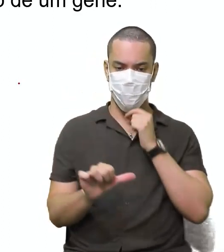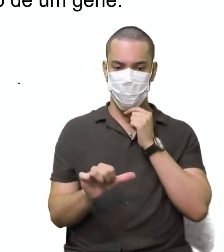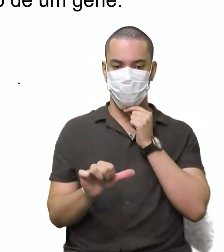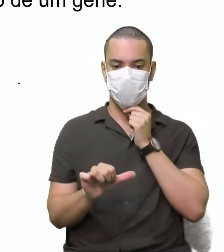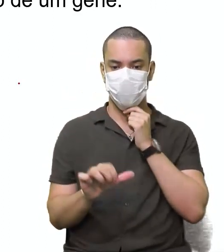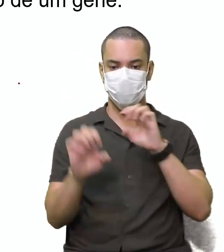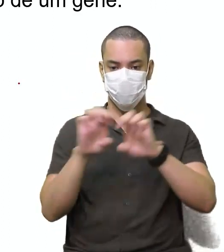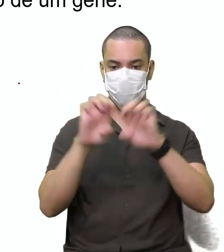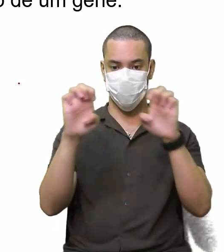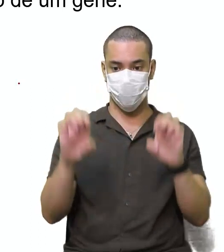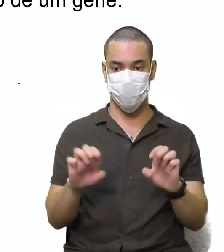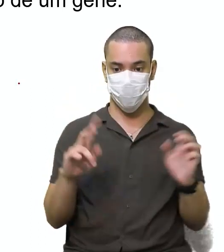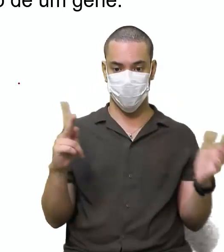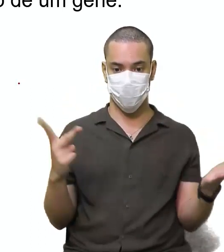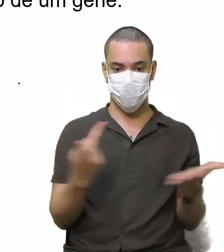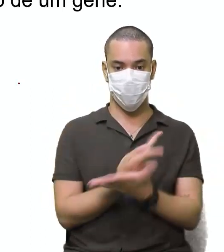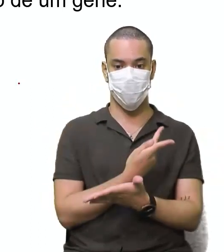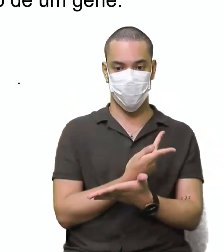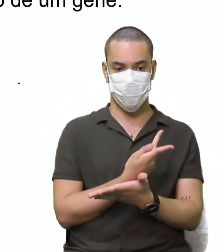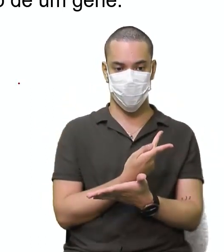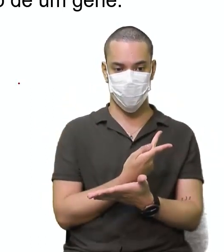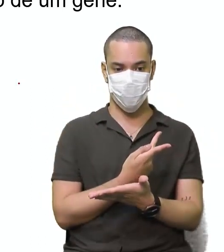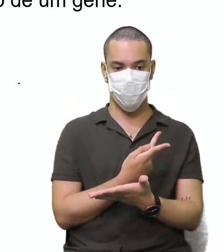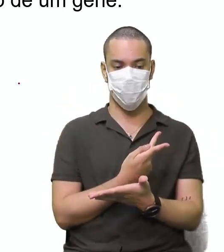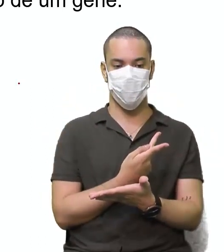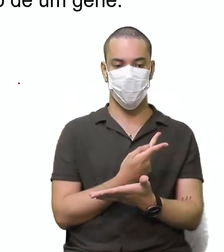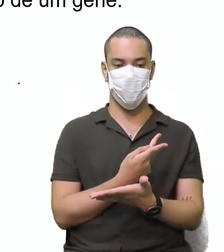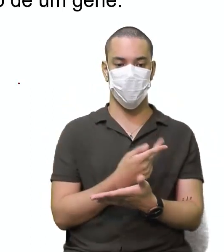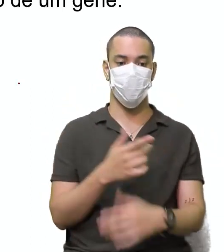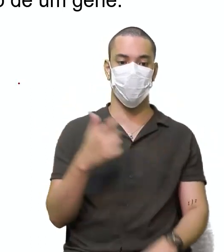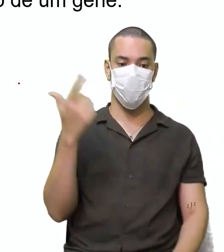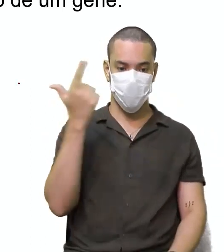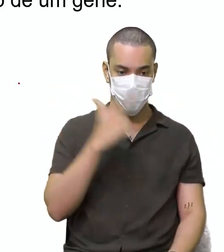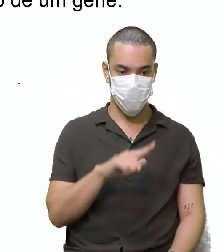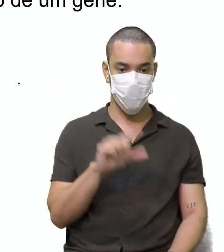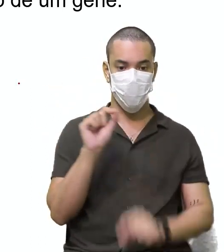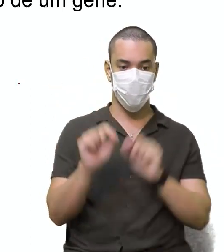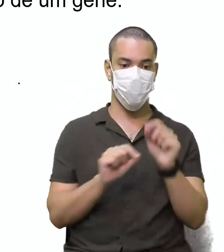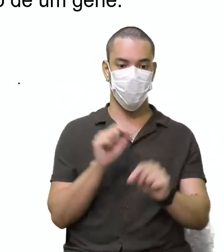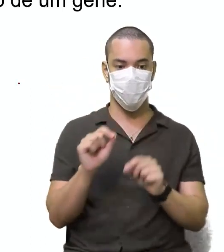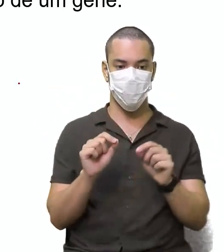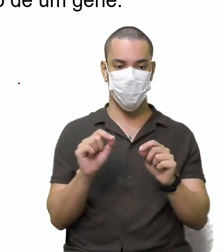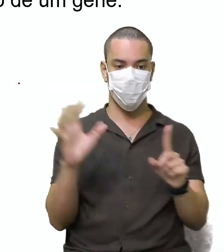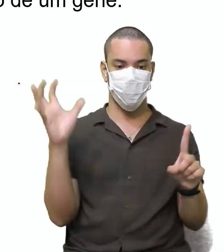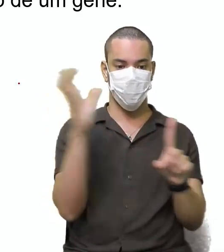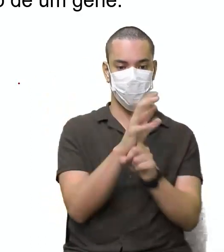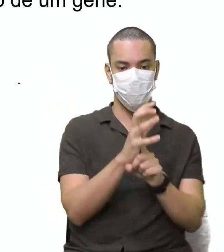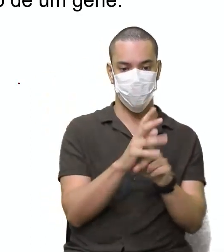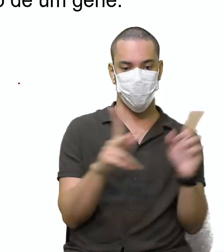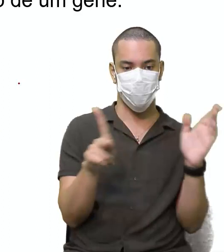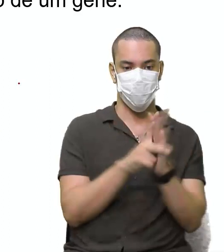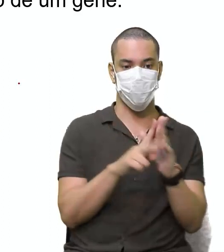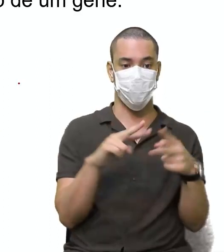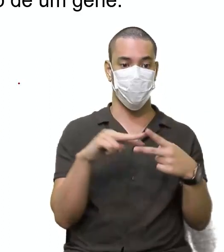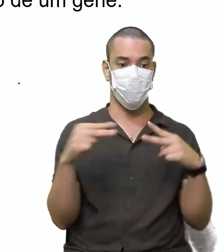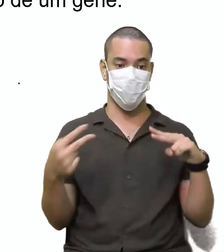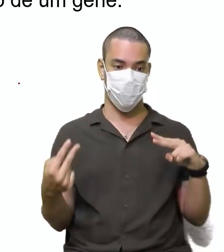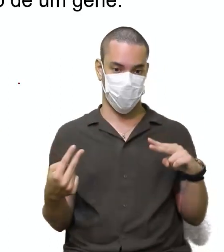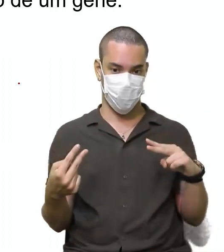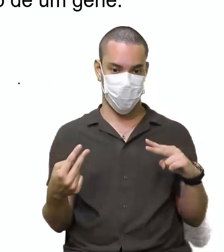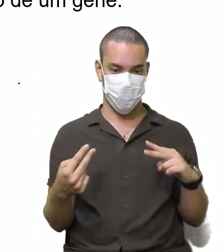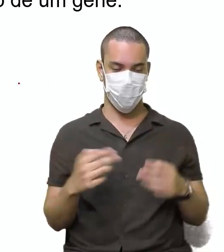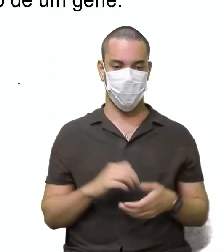estrutural, aperta mais um pouquinho, professora Ian, leva à inativação de um gene. Eu pensei